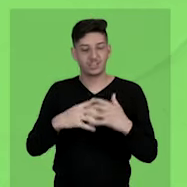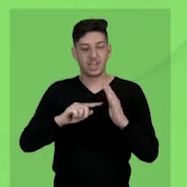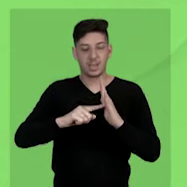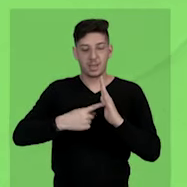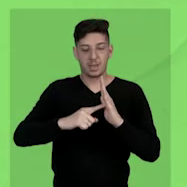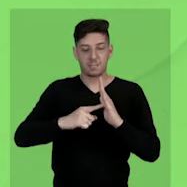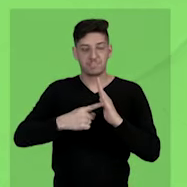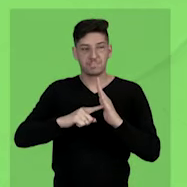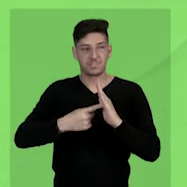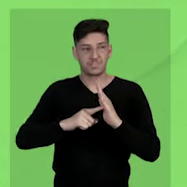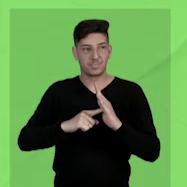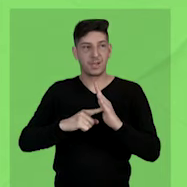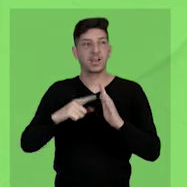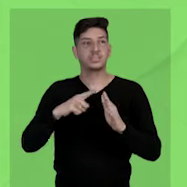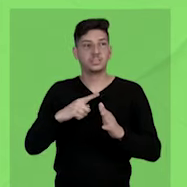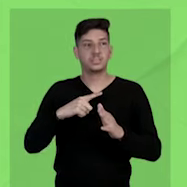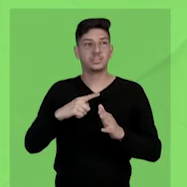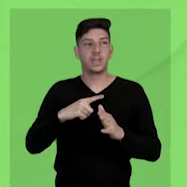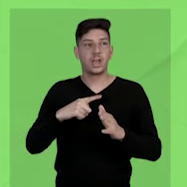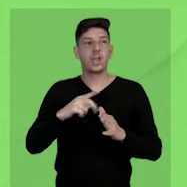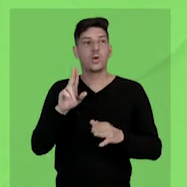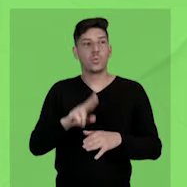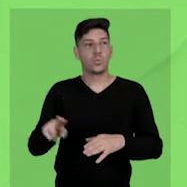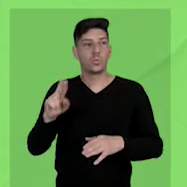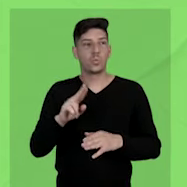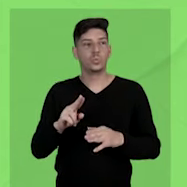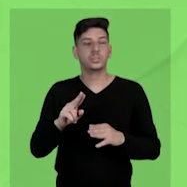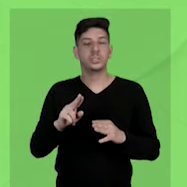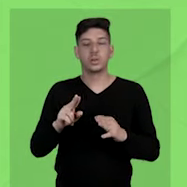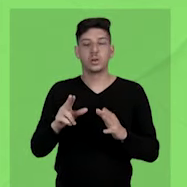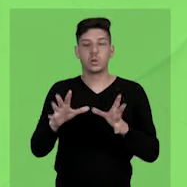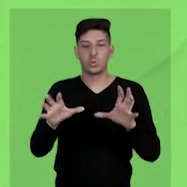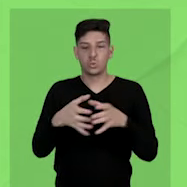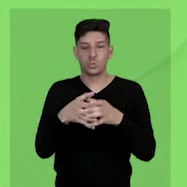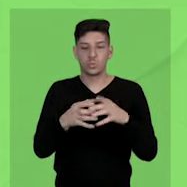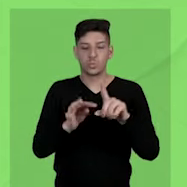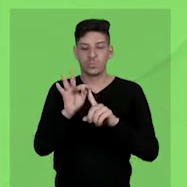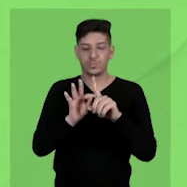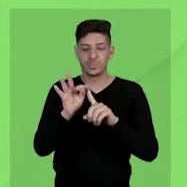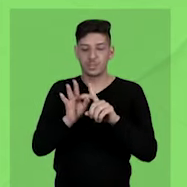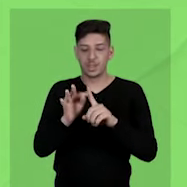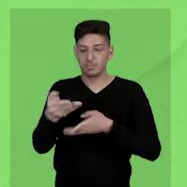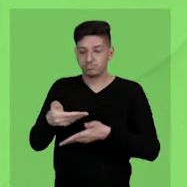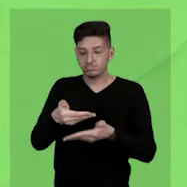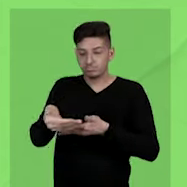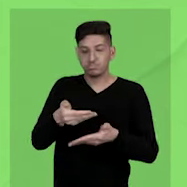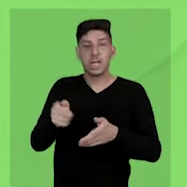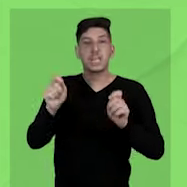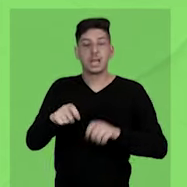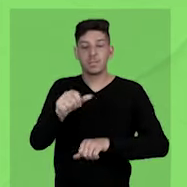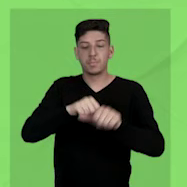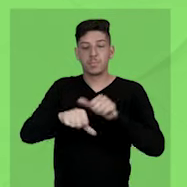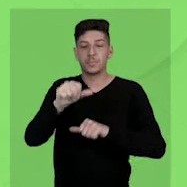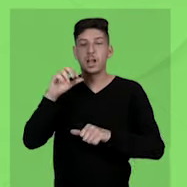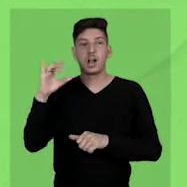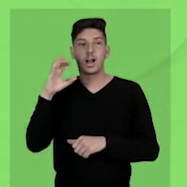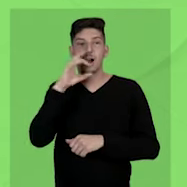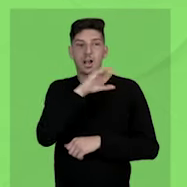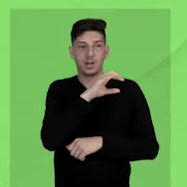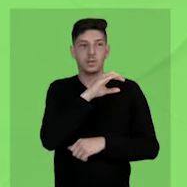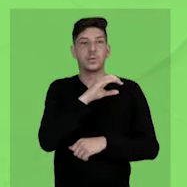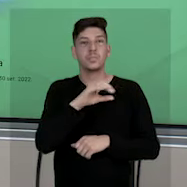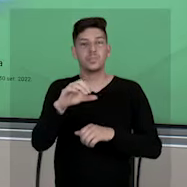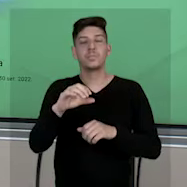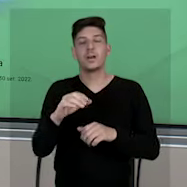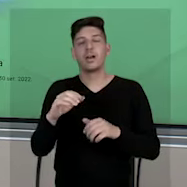que operam em ciclos termodinâmicos e que podem transformar parcialmente o calor, olha lá, em trabalho mecânico.